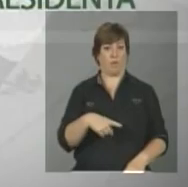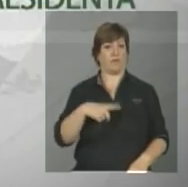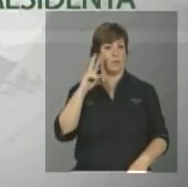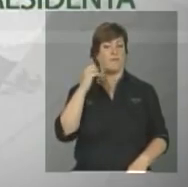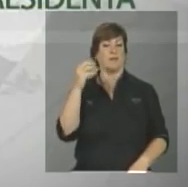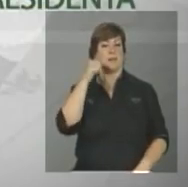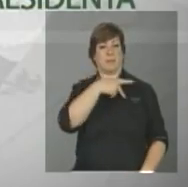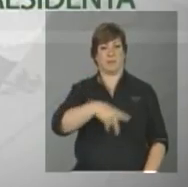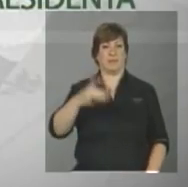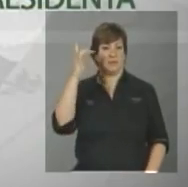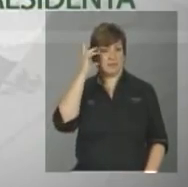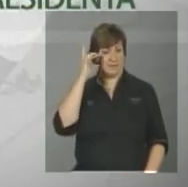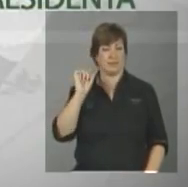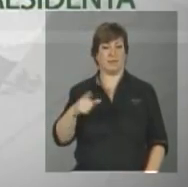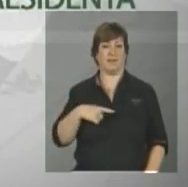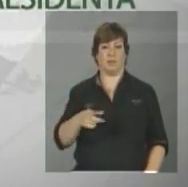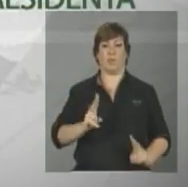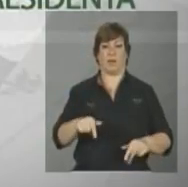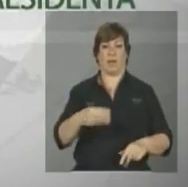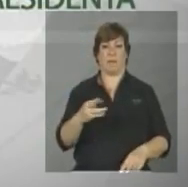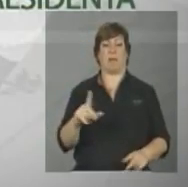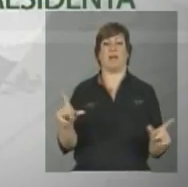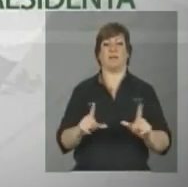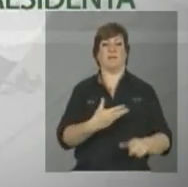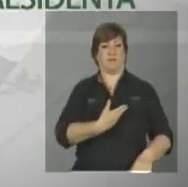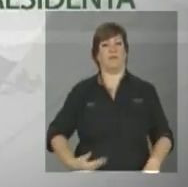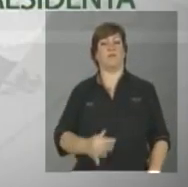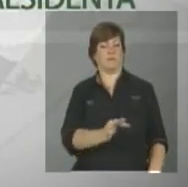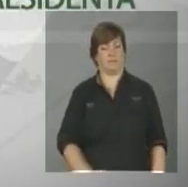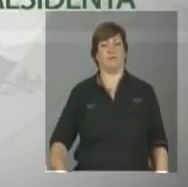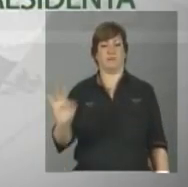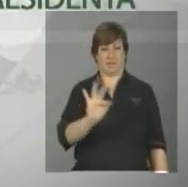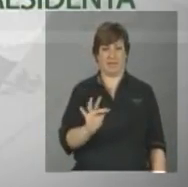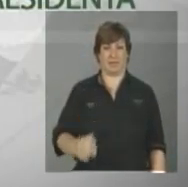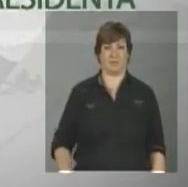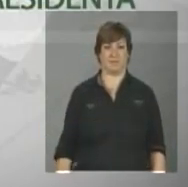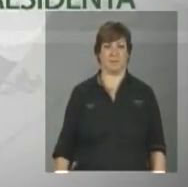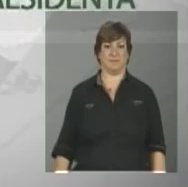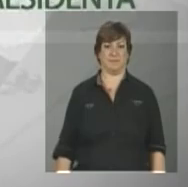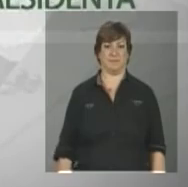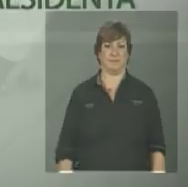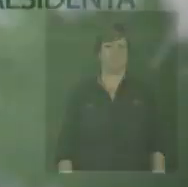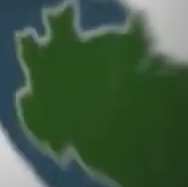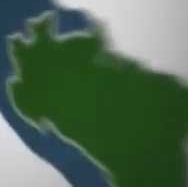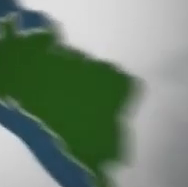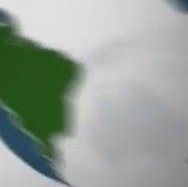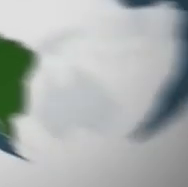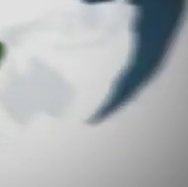a viagem da presidenta ao Nordeste. Continue com a gente, NBR e a TV do Governo Federal.